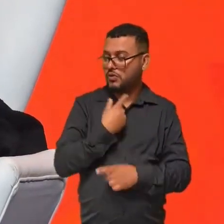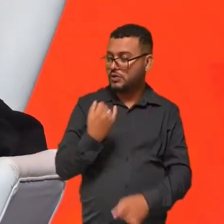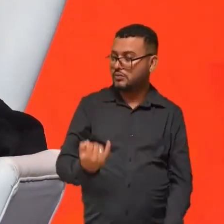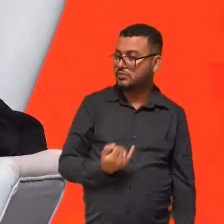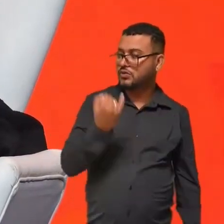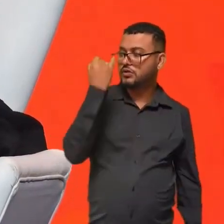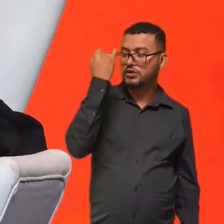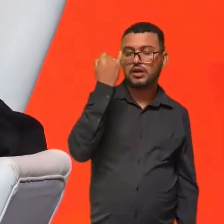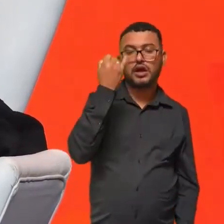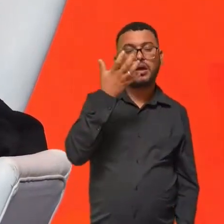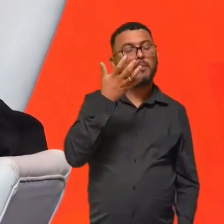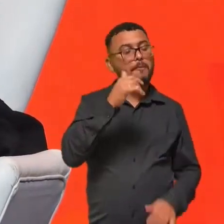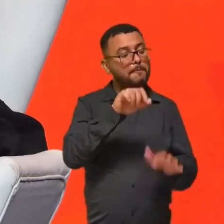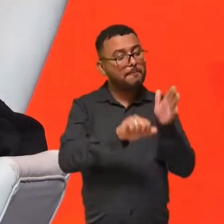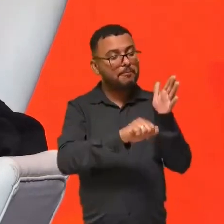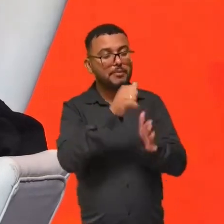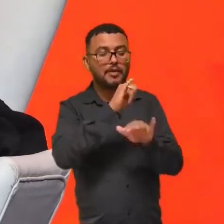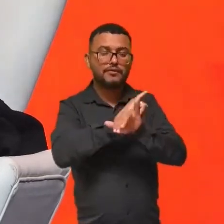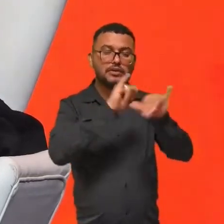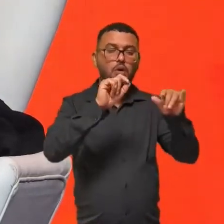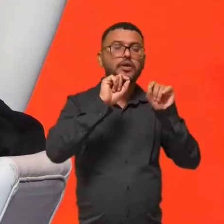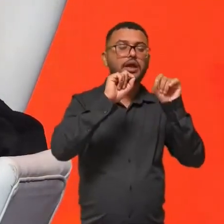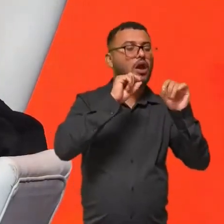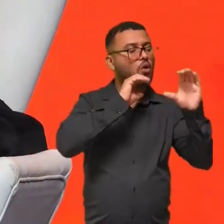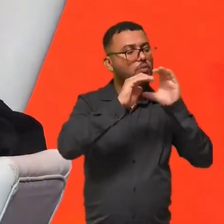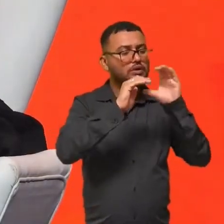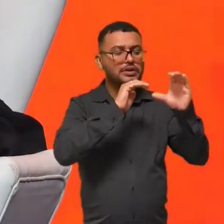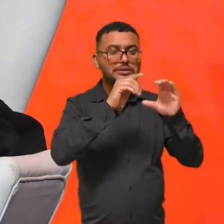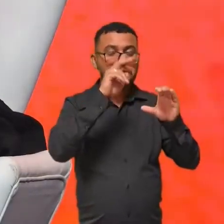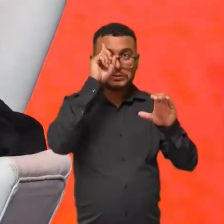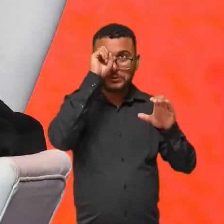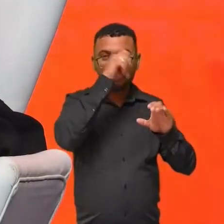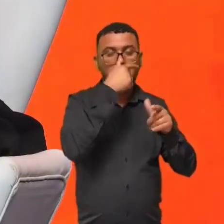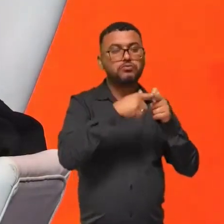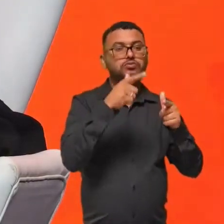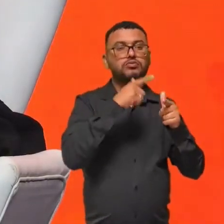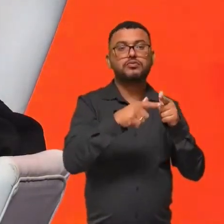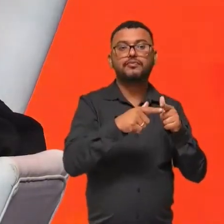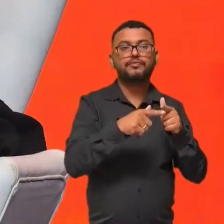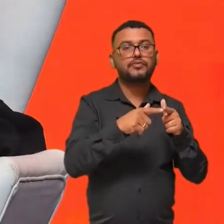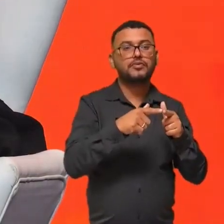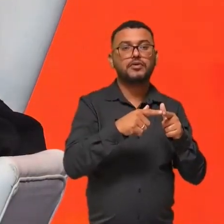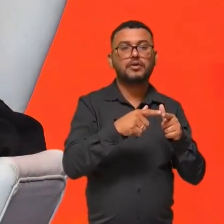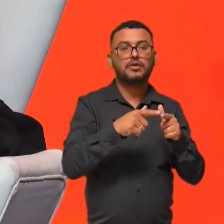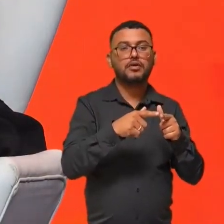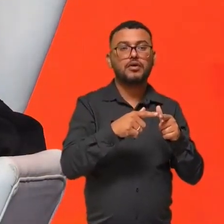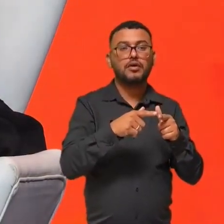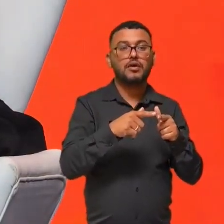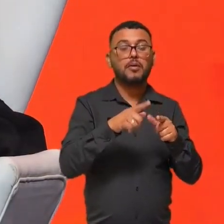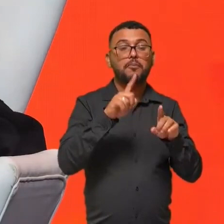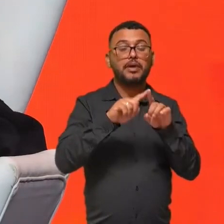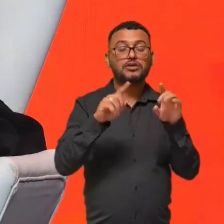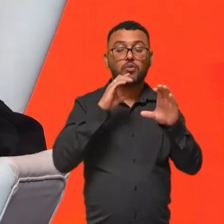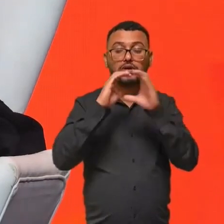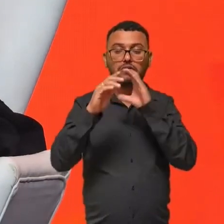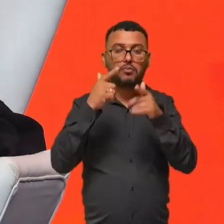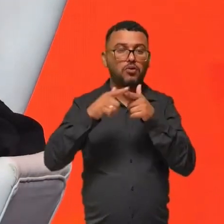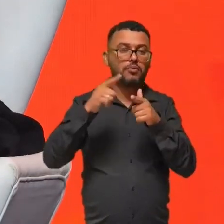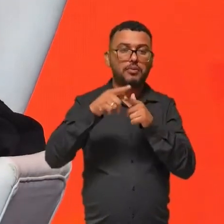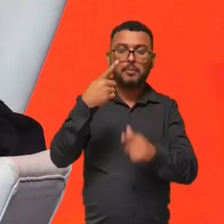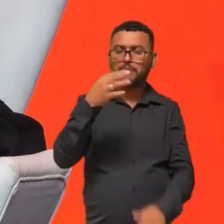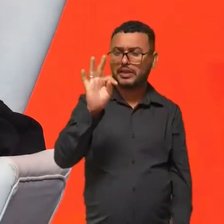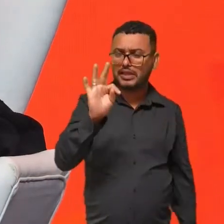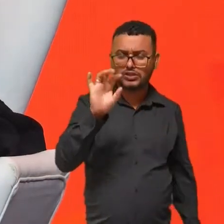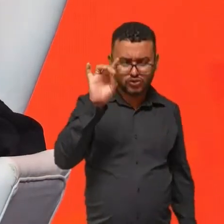comunicação é o maior problema. Comunicação não é o problema do PT. A comunicação é um problema em qualquer lugar. Eu fiz uma